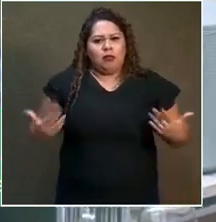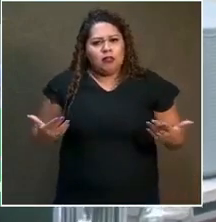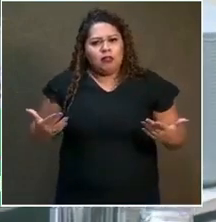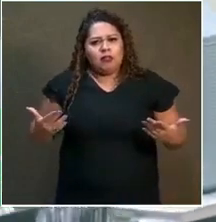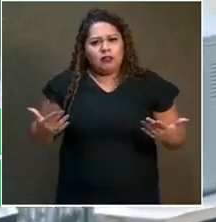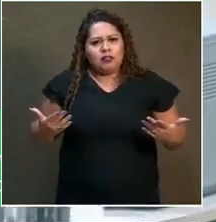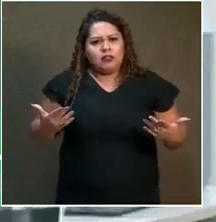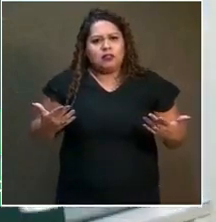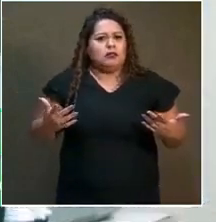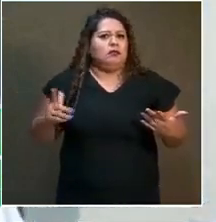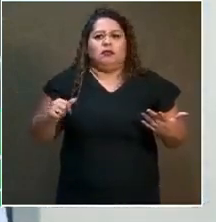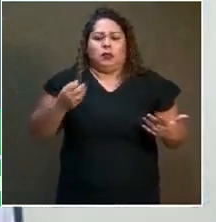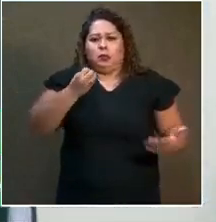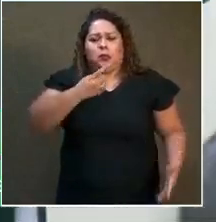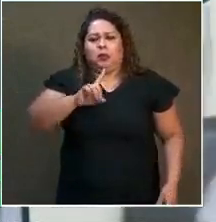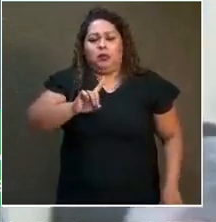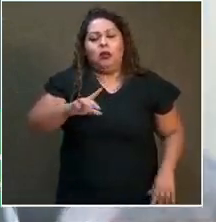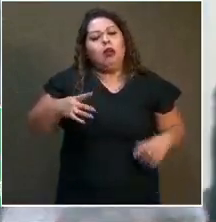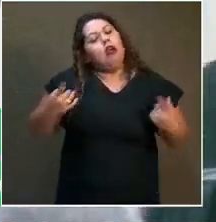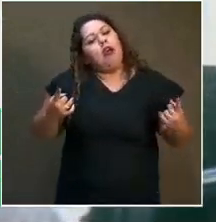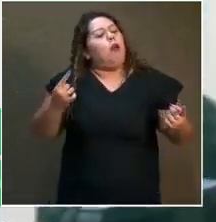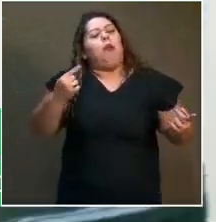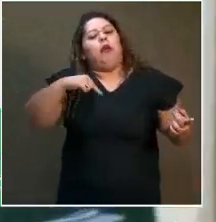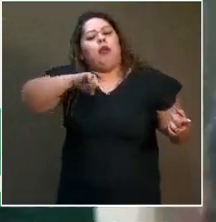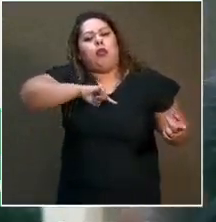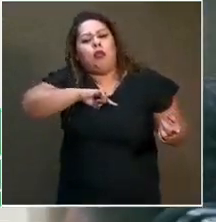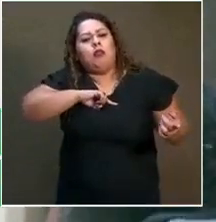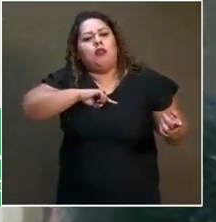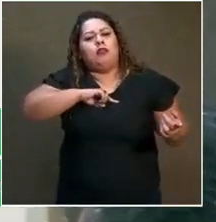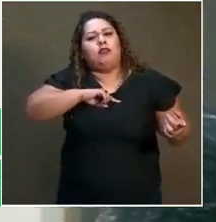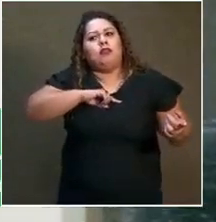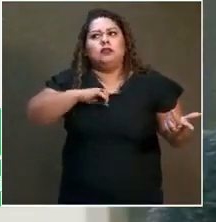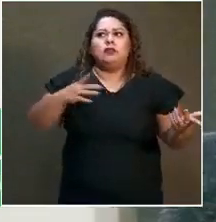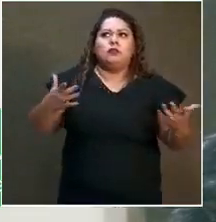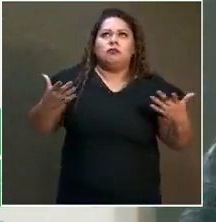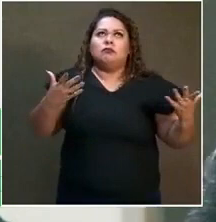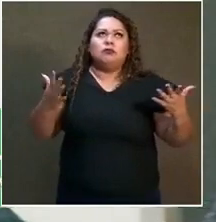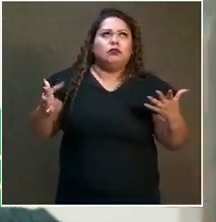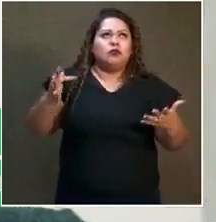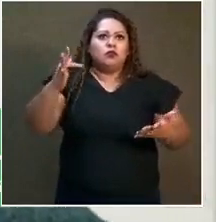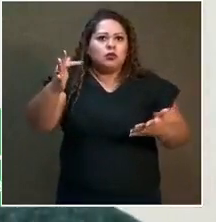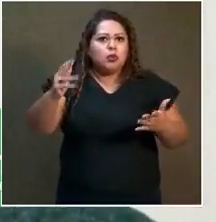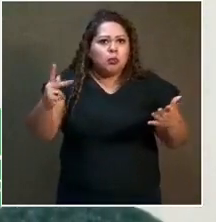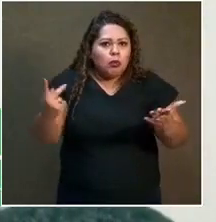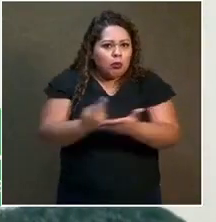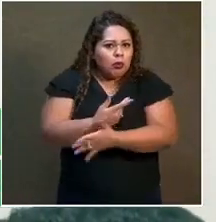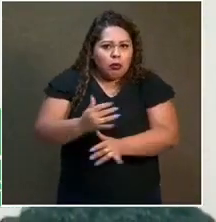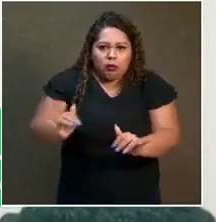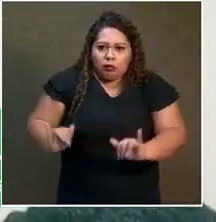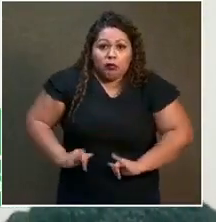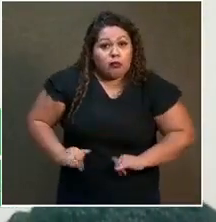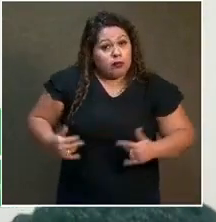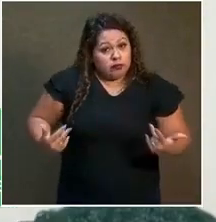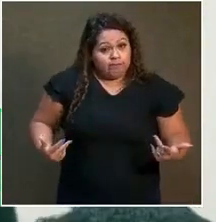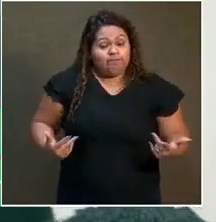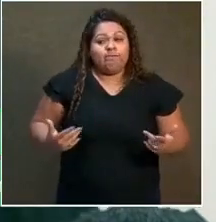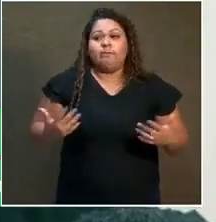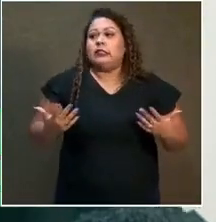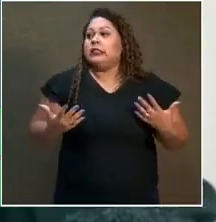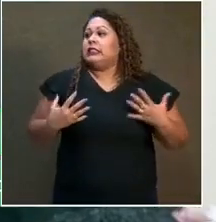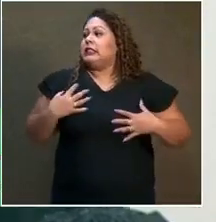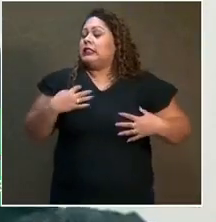não é saudável. Mas quem de nós pode dizer que um dia não pode sofrer? A